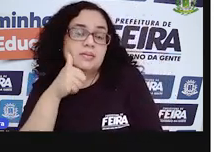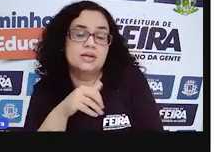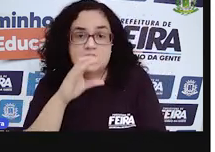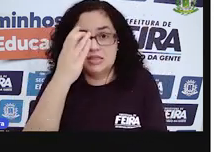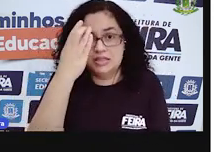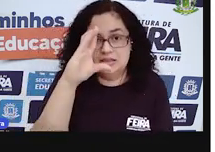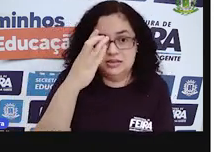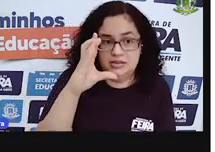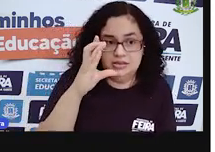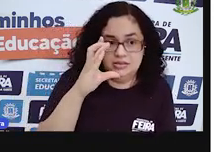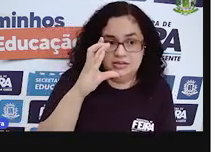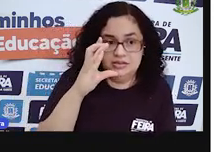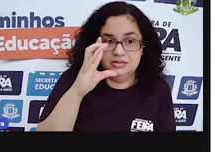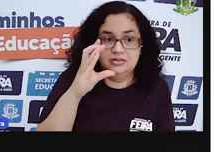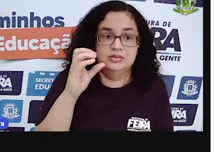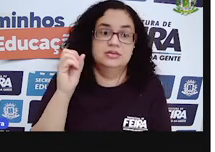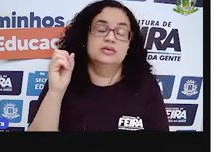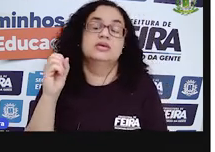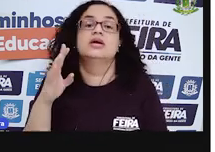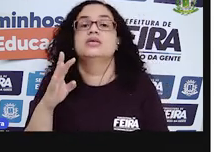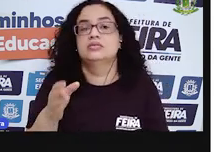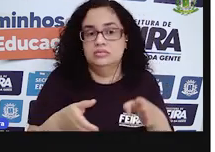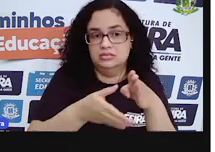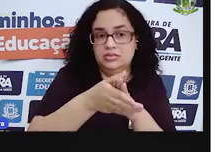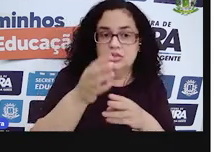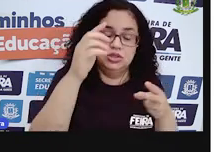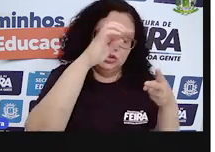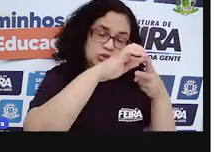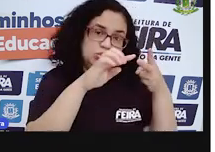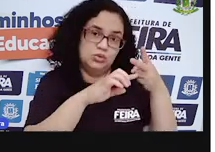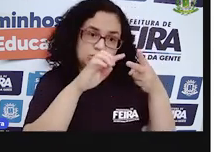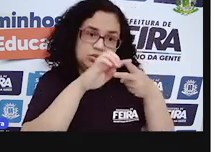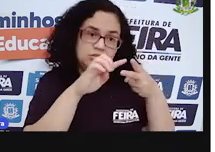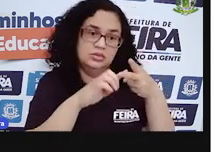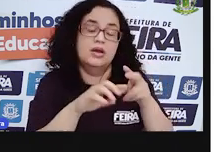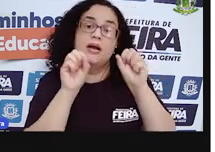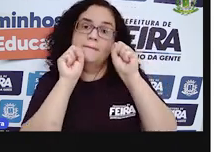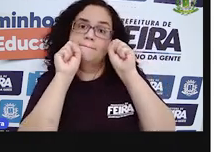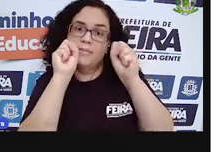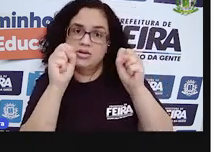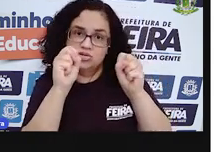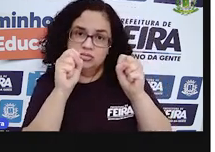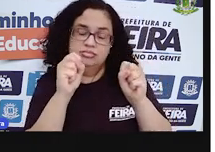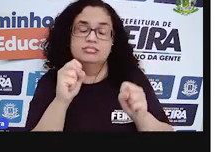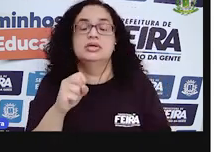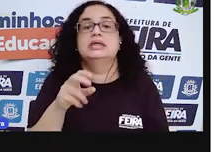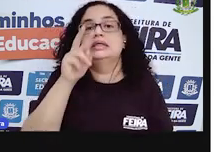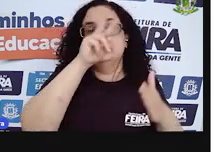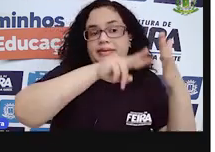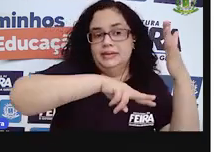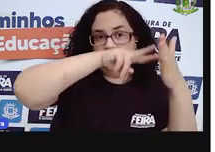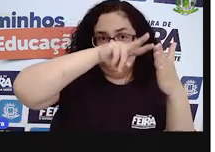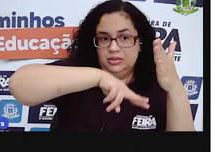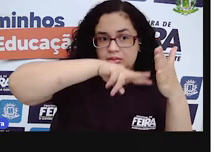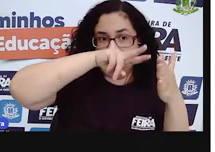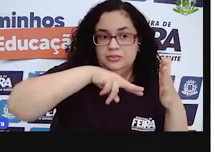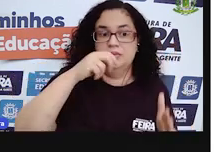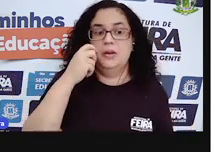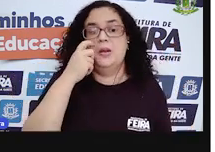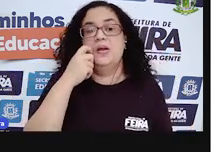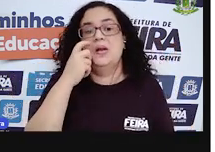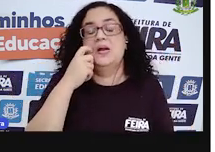na ciência tá Eu recomendo as duas que você baixa as duas e leia as duas mas